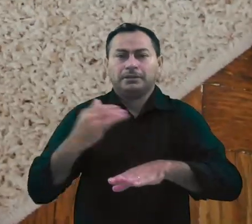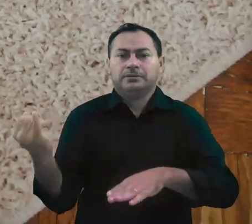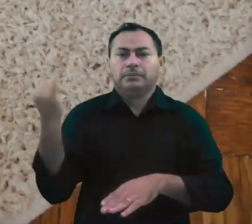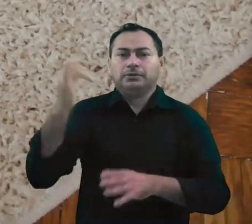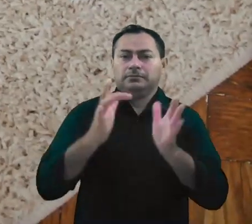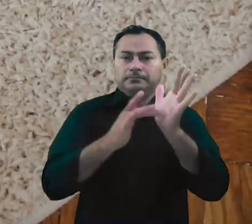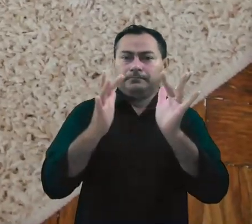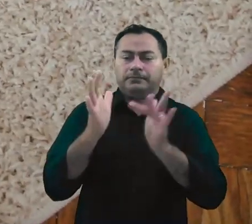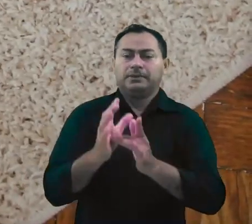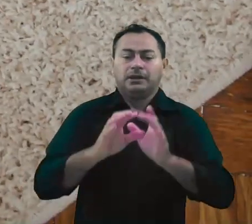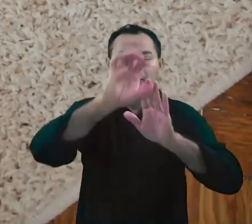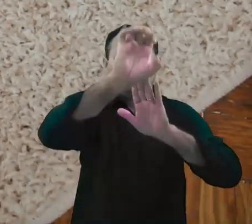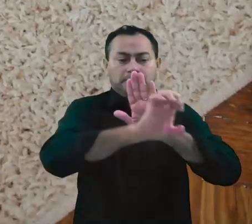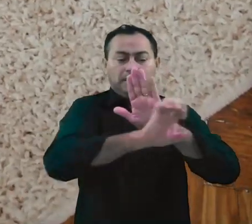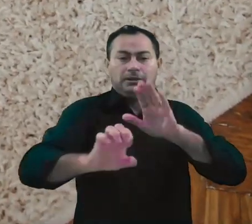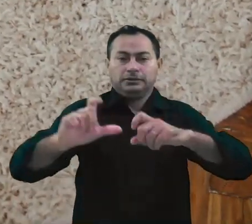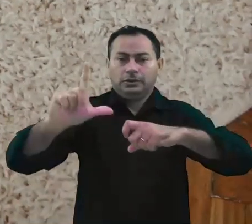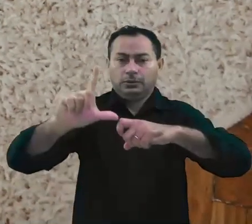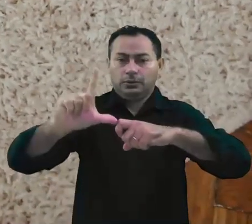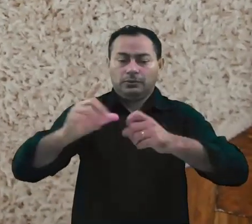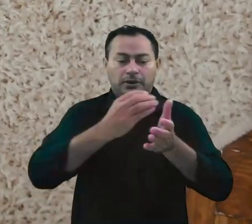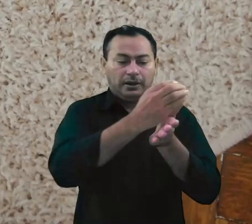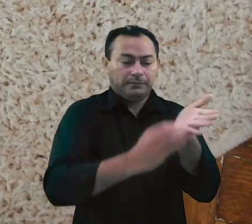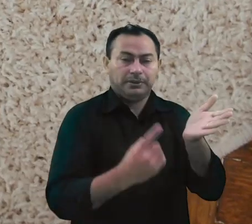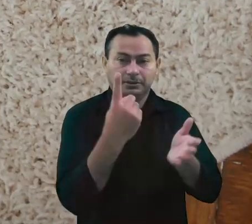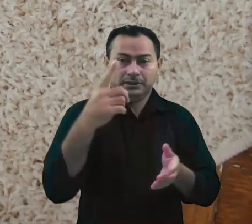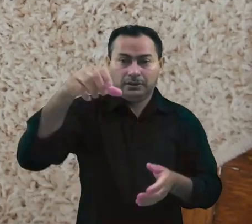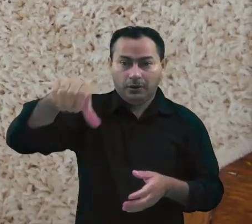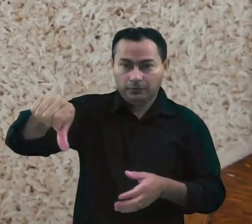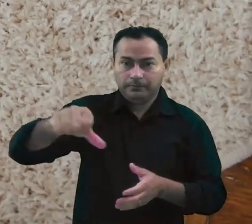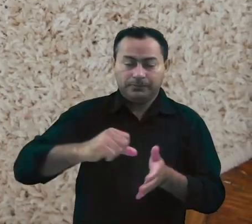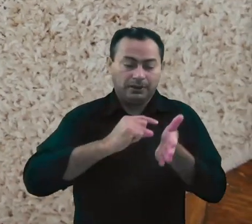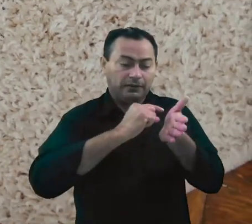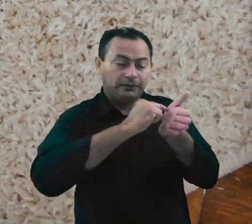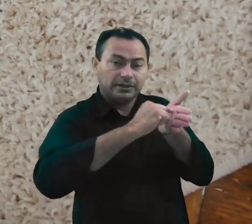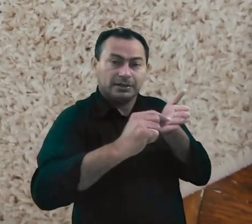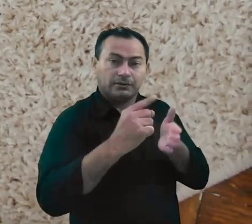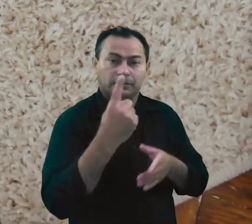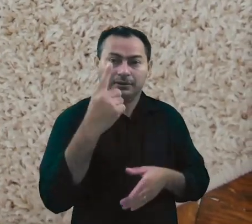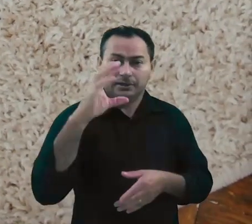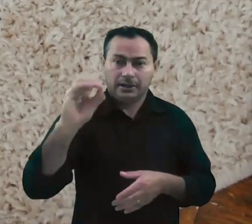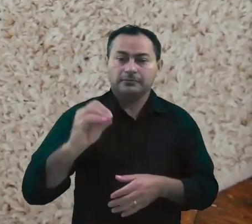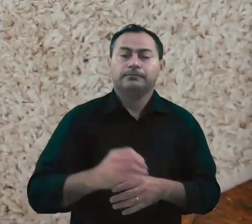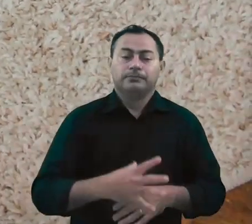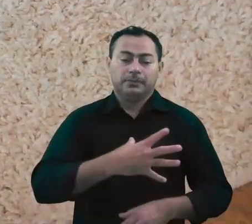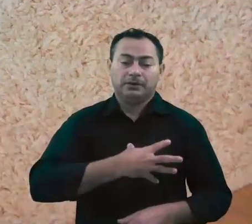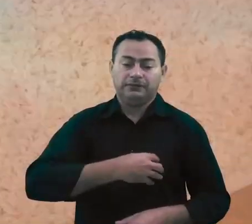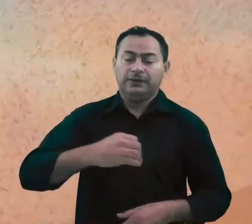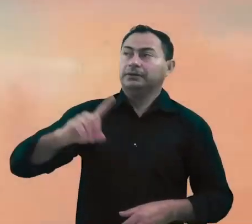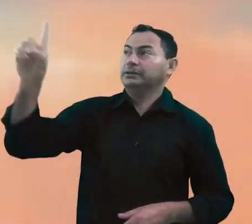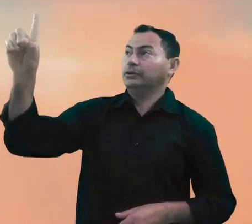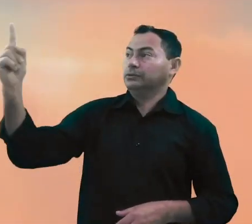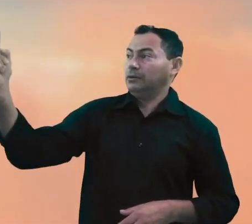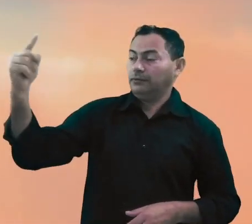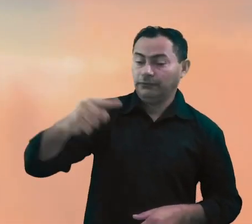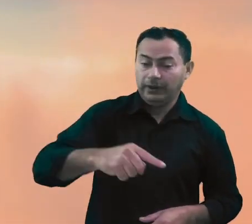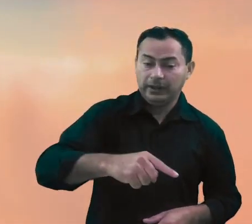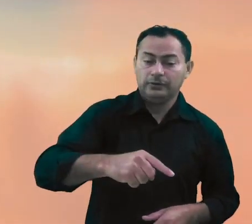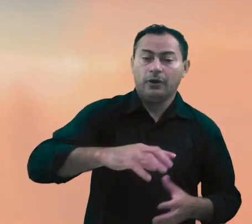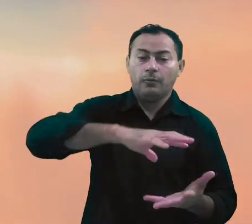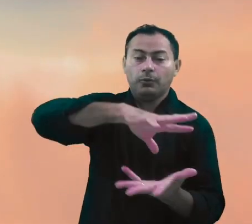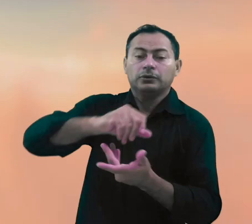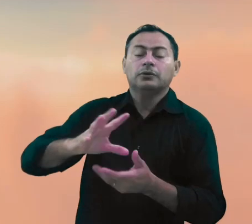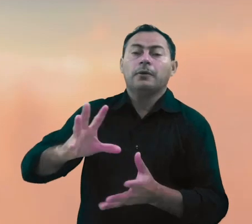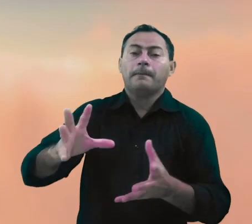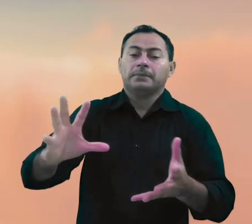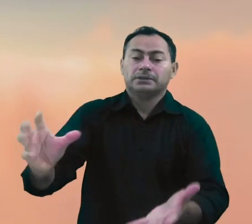mais importante de Jesus está no Evangelho de Lucas, no capítulo 19, versículo 10. O Filho do Homem veio